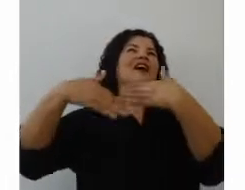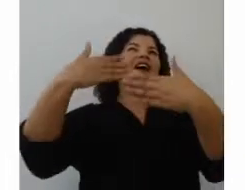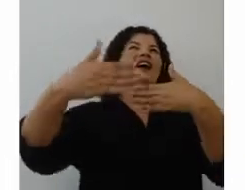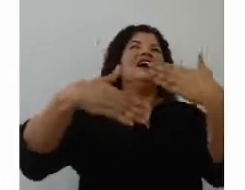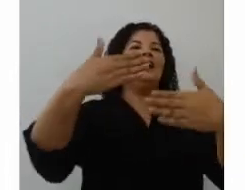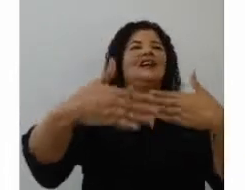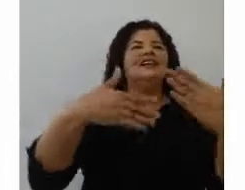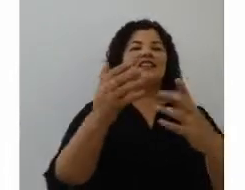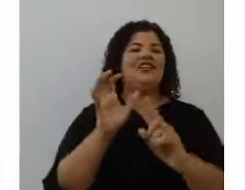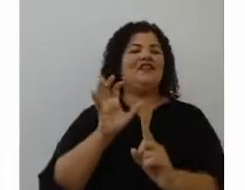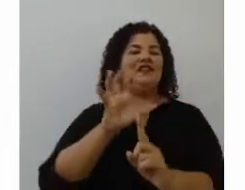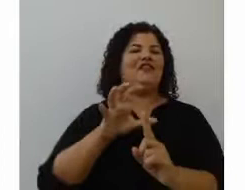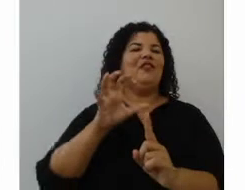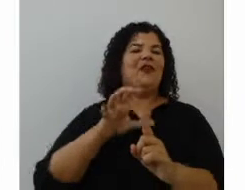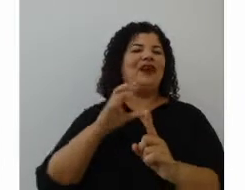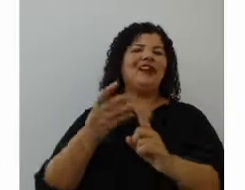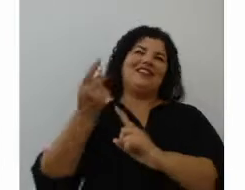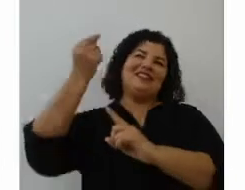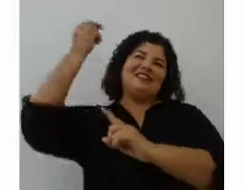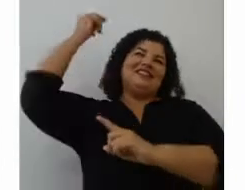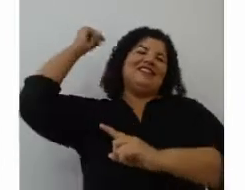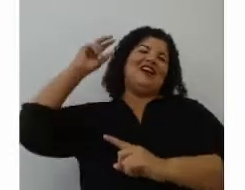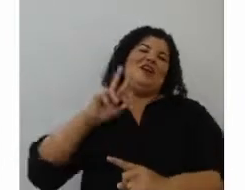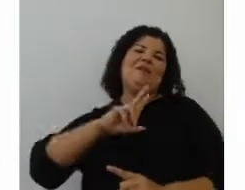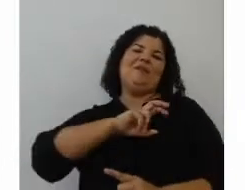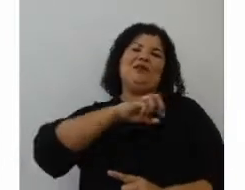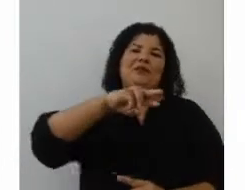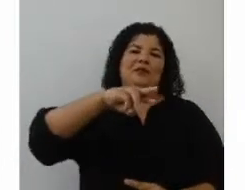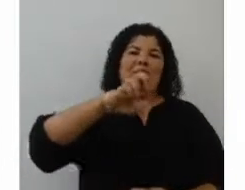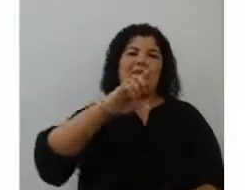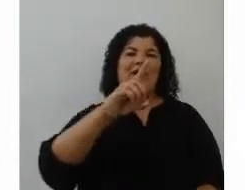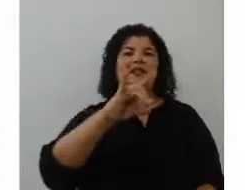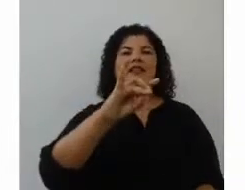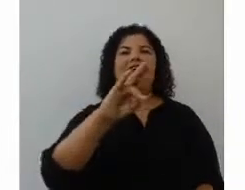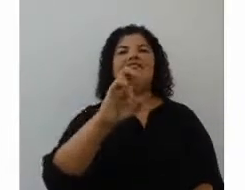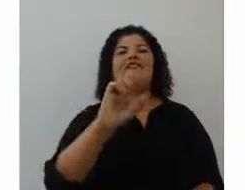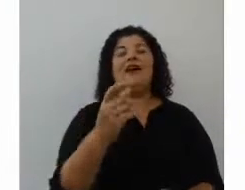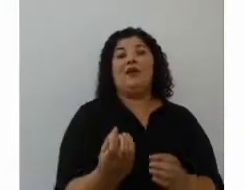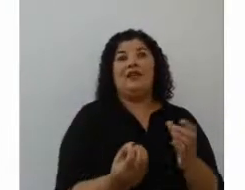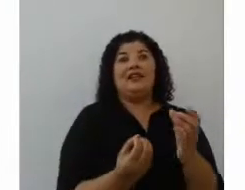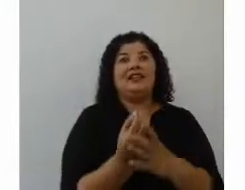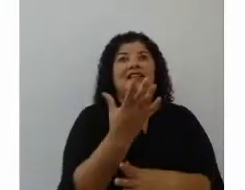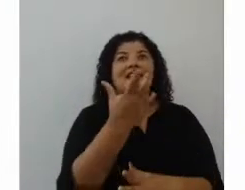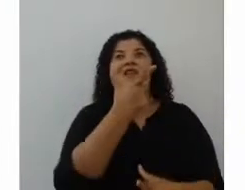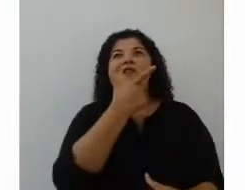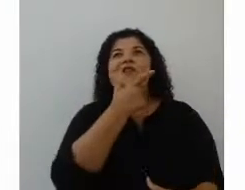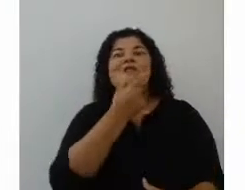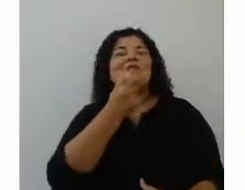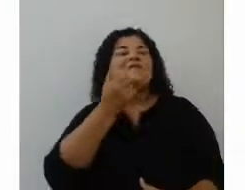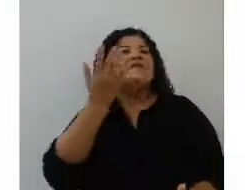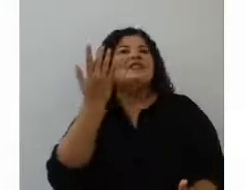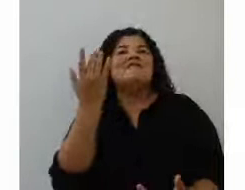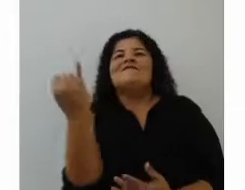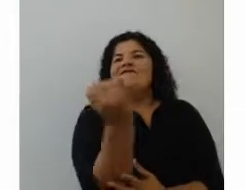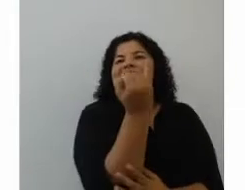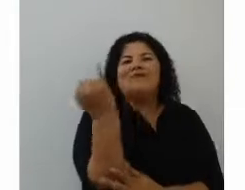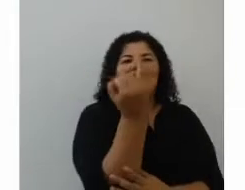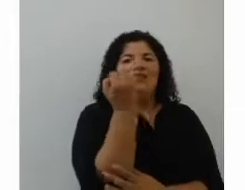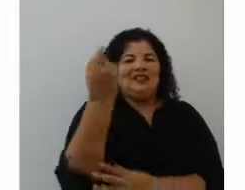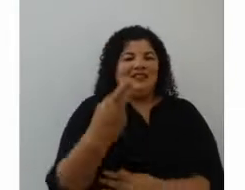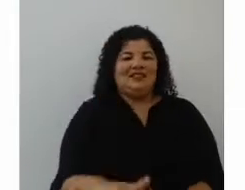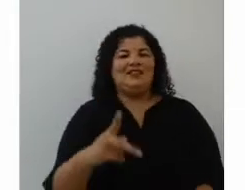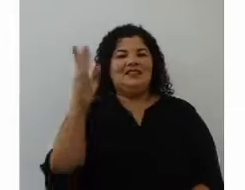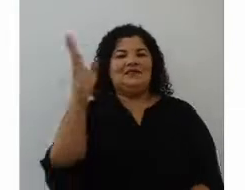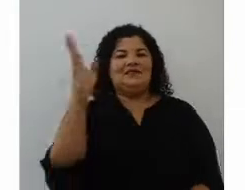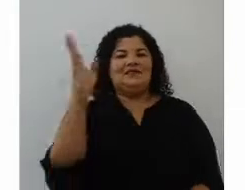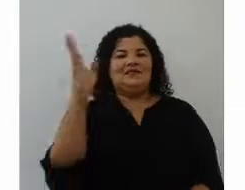que eu falei, influência medieval no romantismo, pela criação do herói nacional na figura do índio,